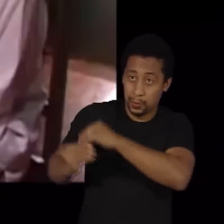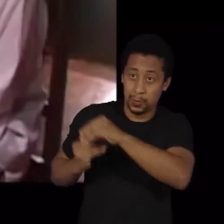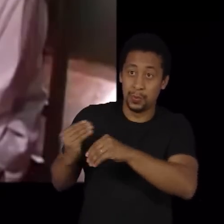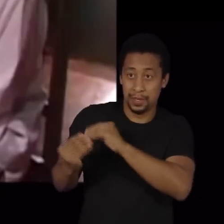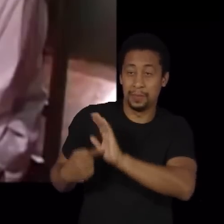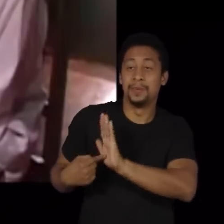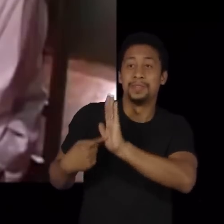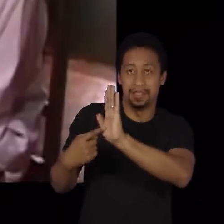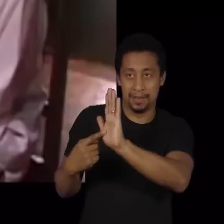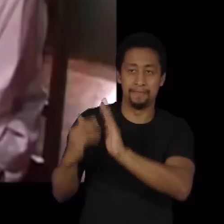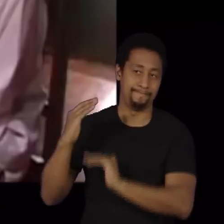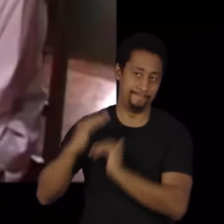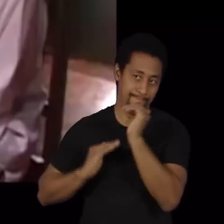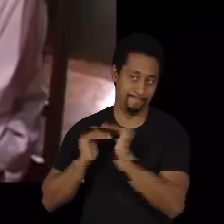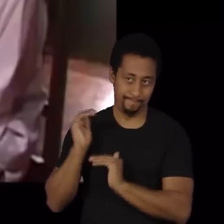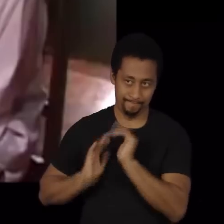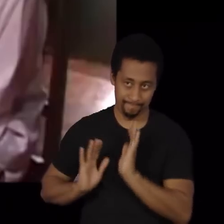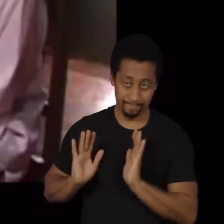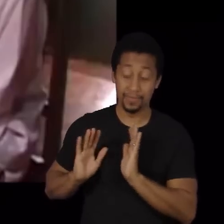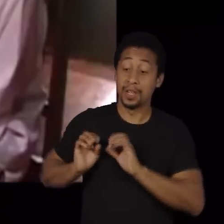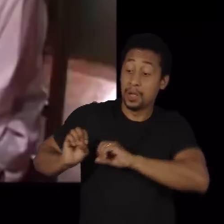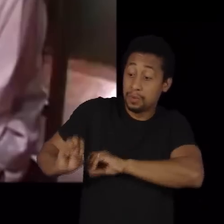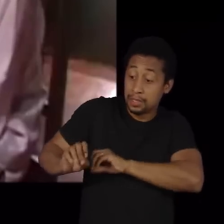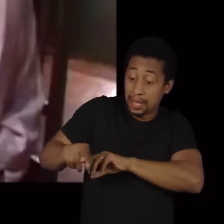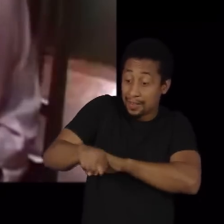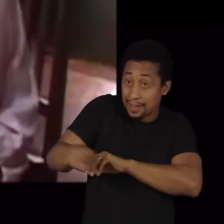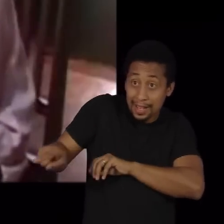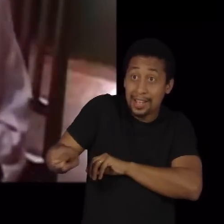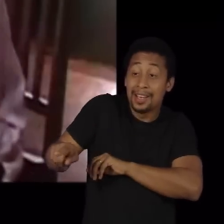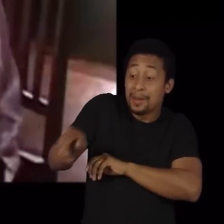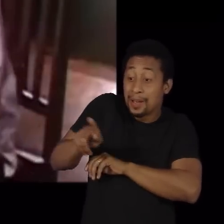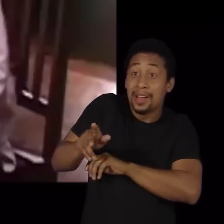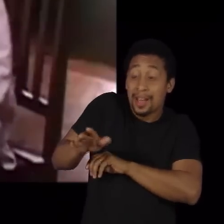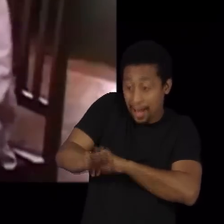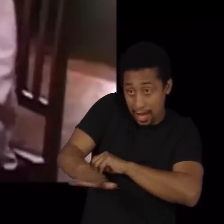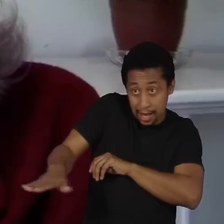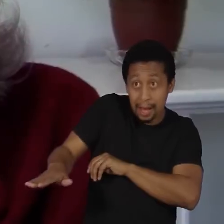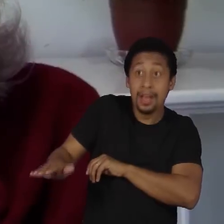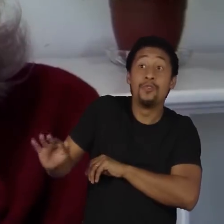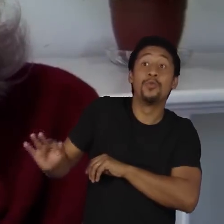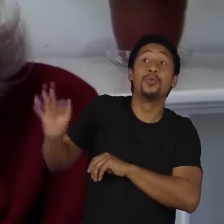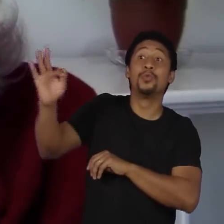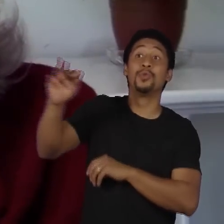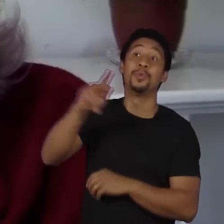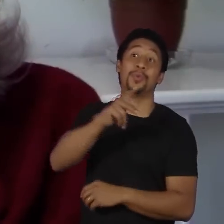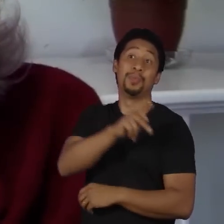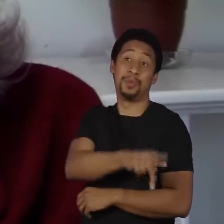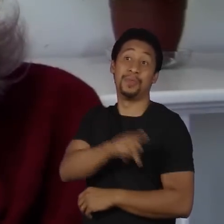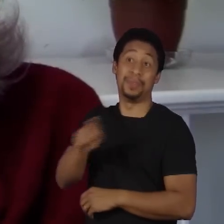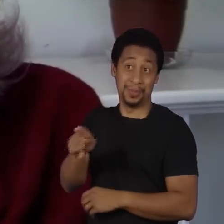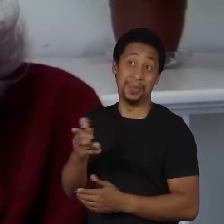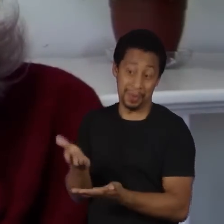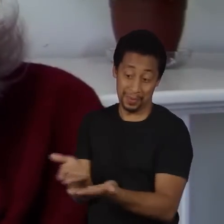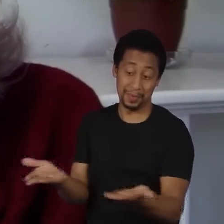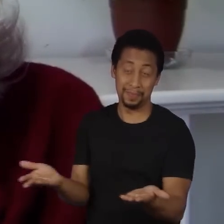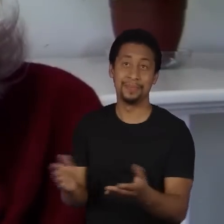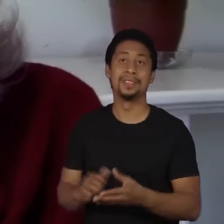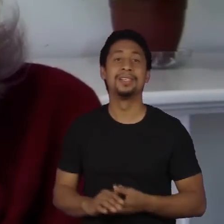Eu dava aula para futuros professores. Foi quando se abriu essa área